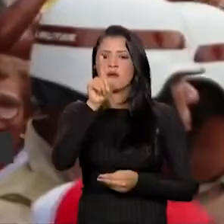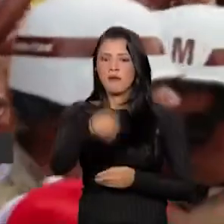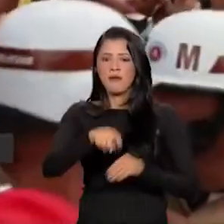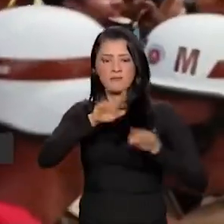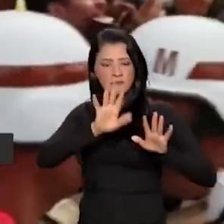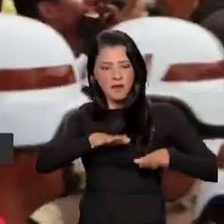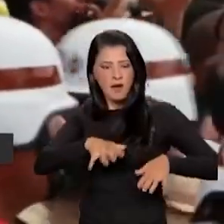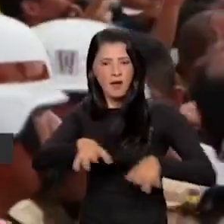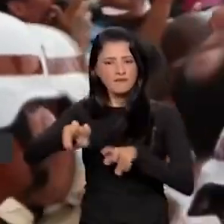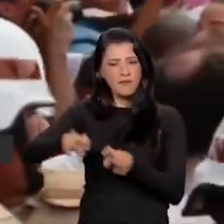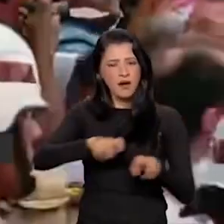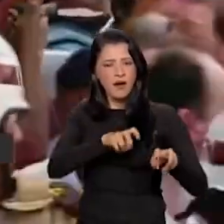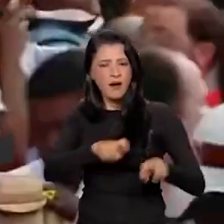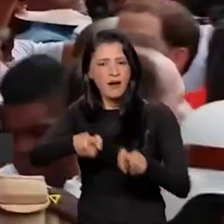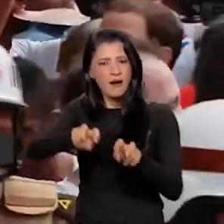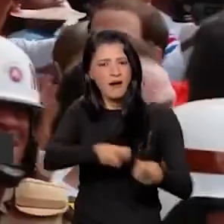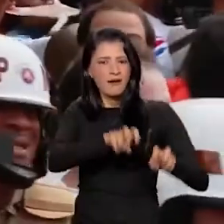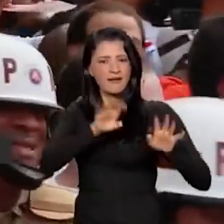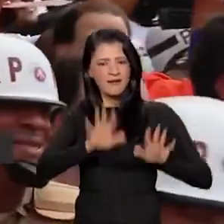caminhada